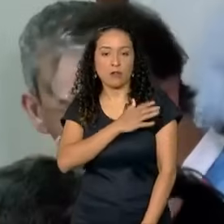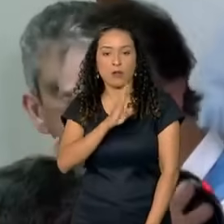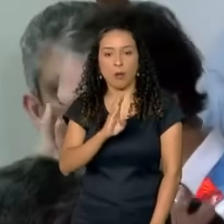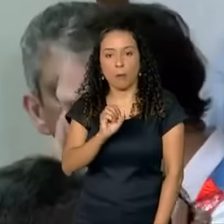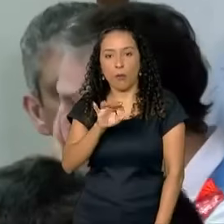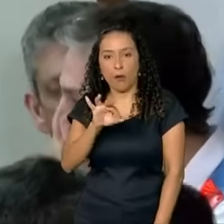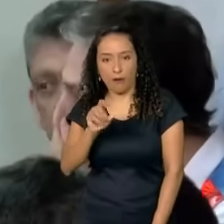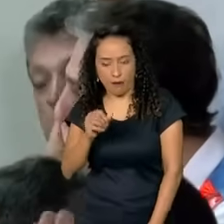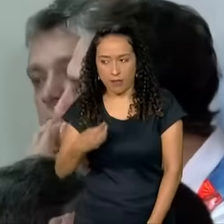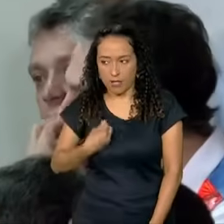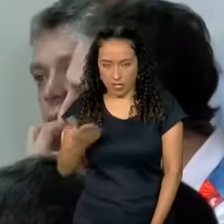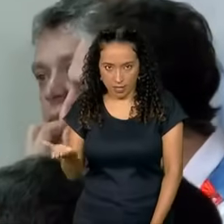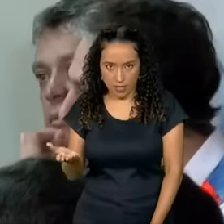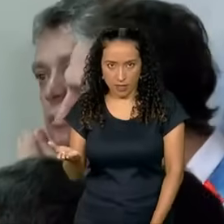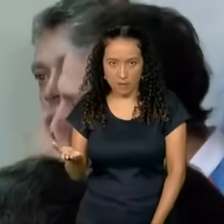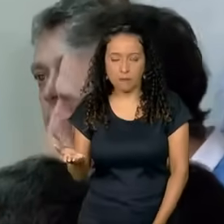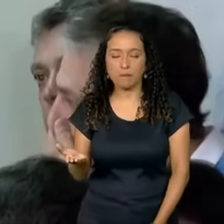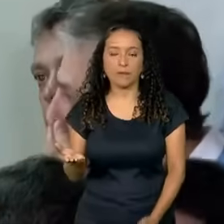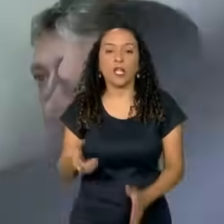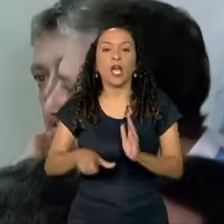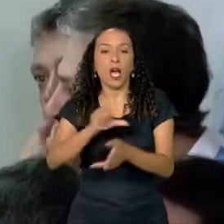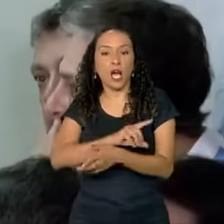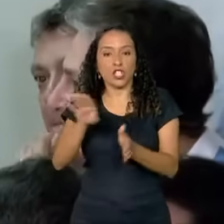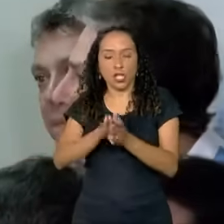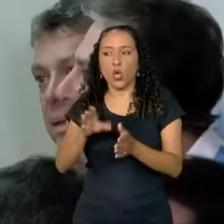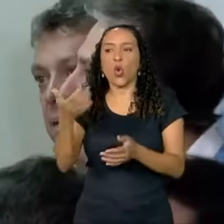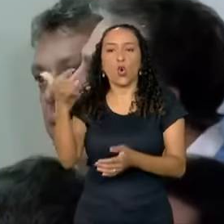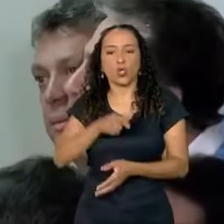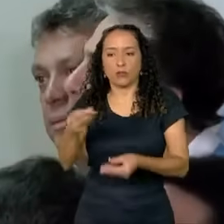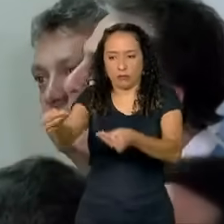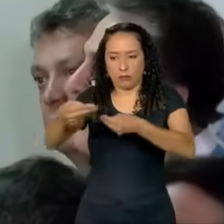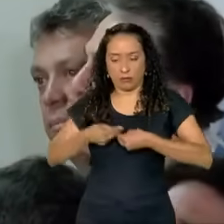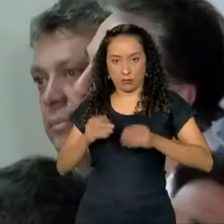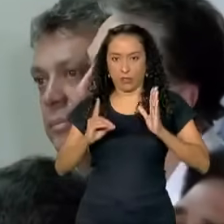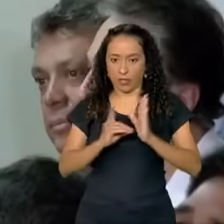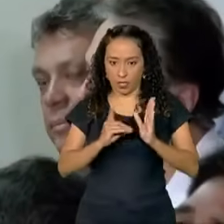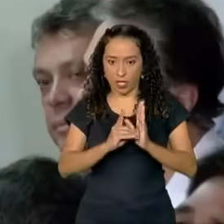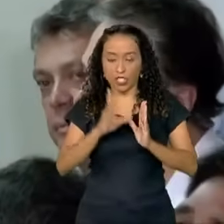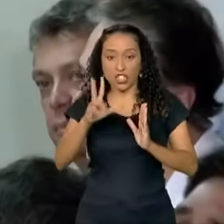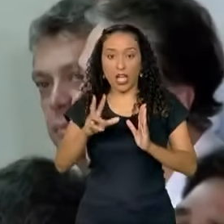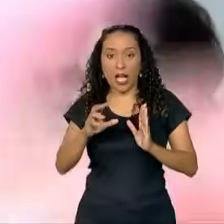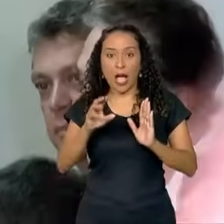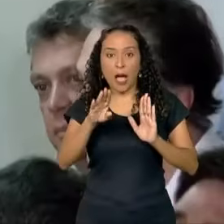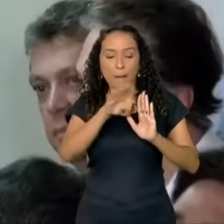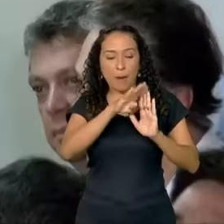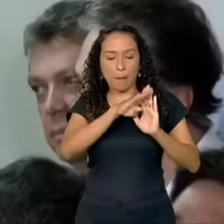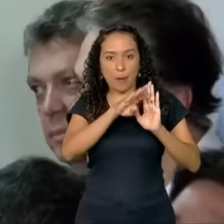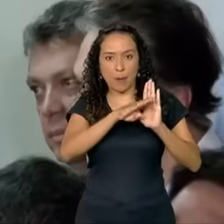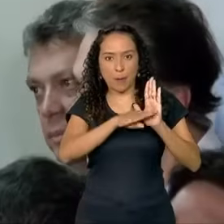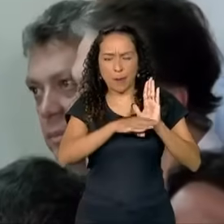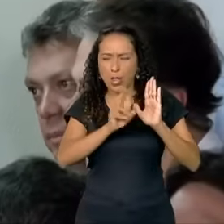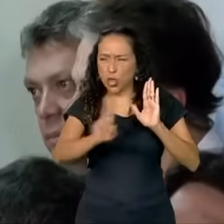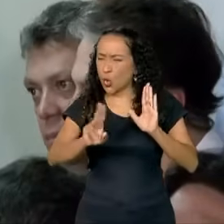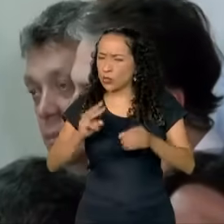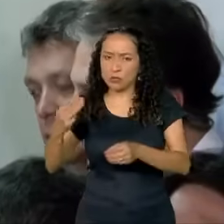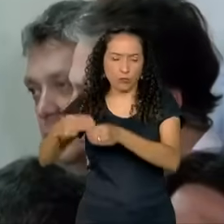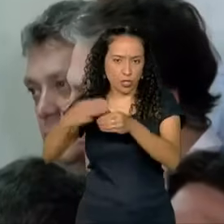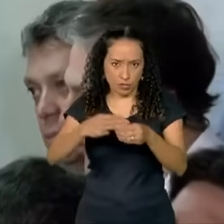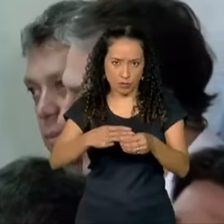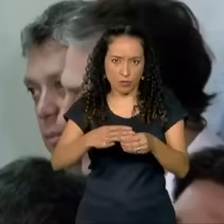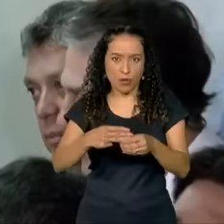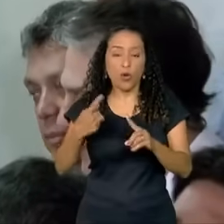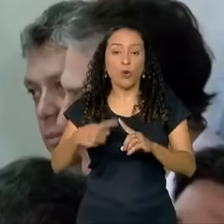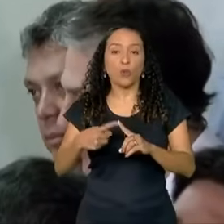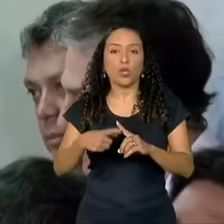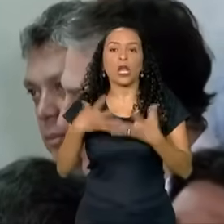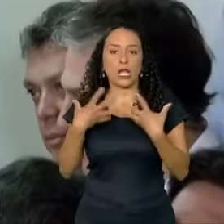Boeira, antes de a gente vir para cá, conseguiu me passar o decreto com a relação de todos os municípios, porque